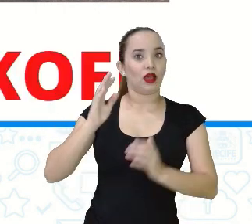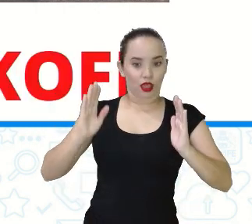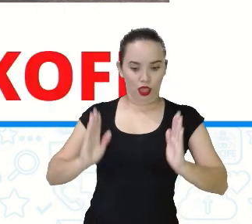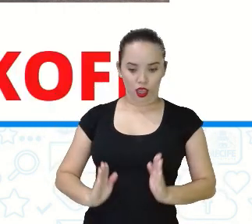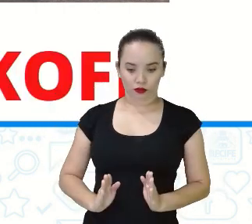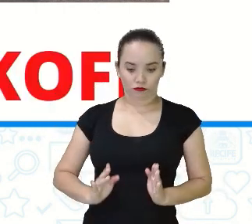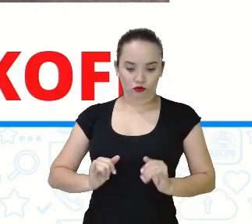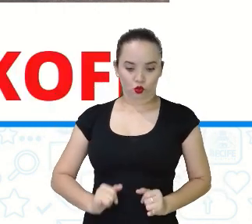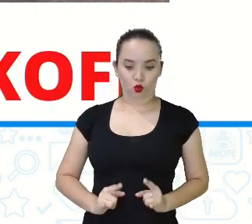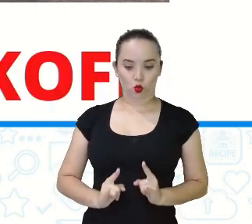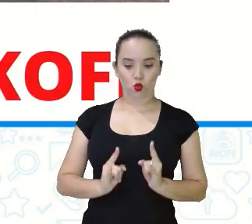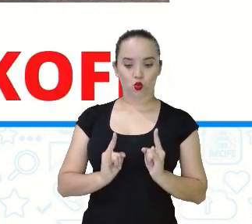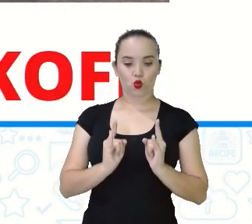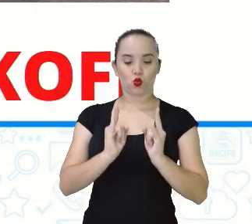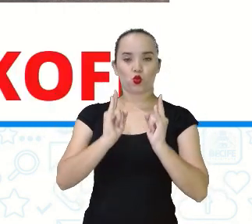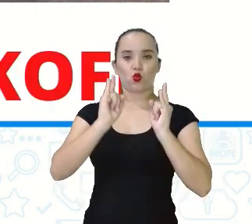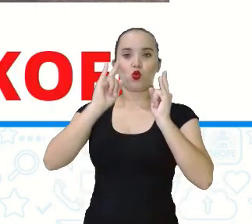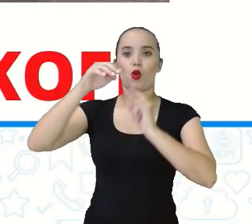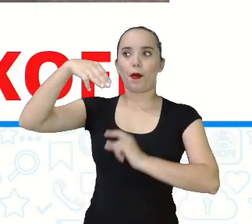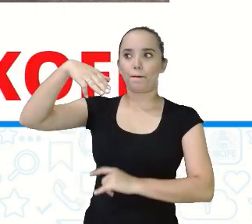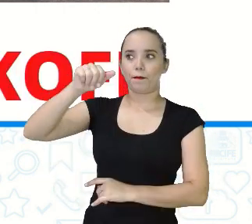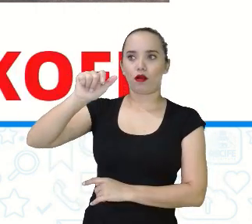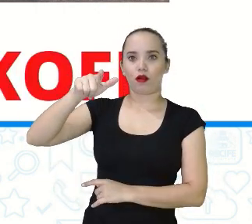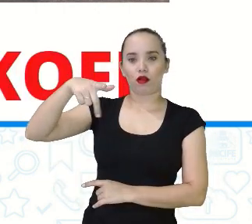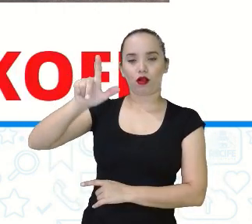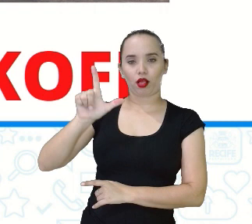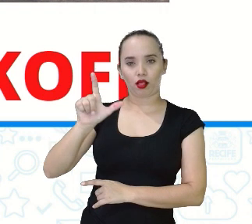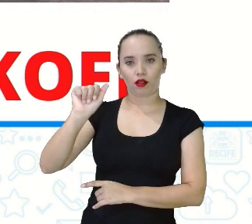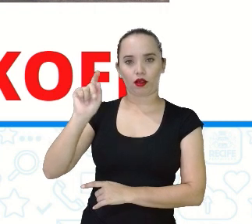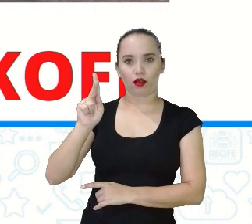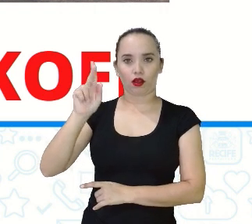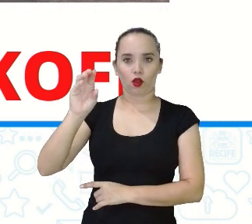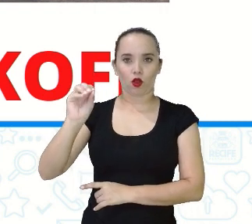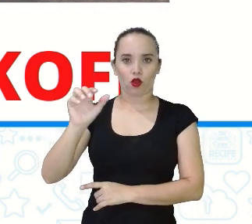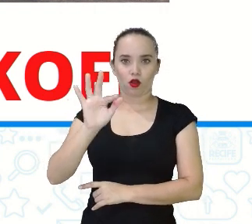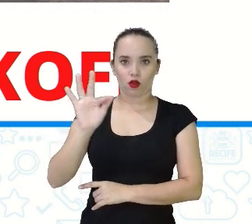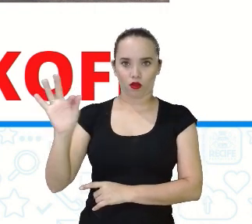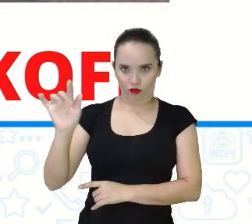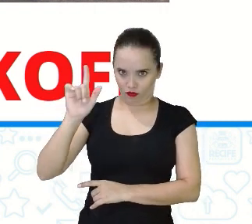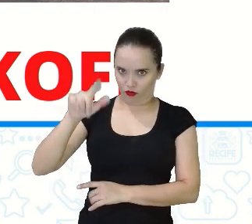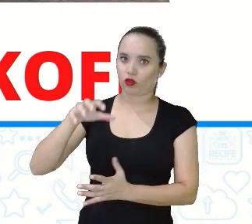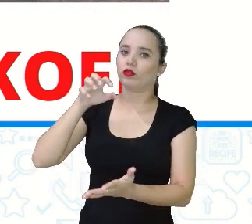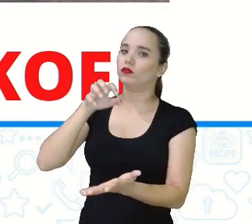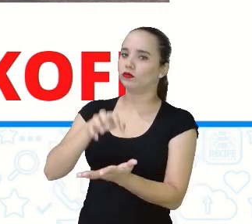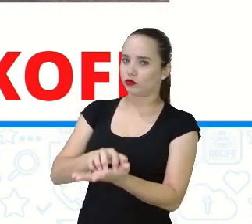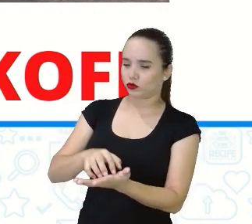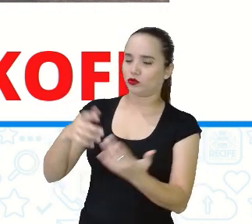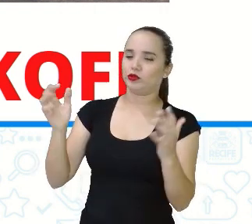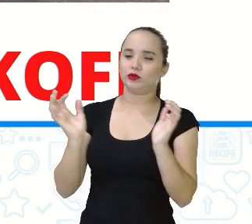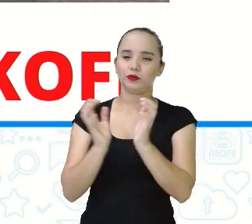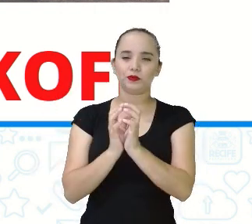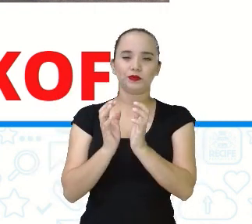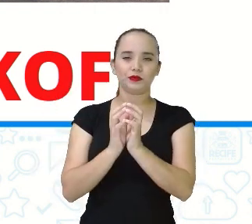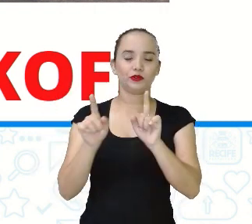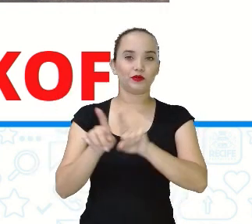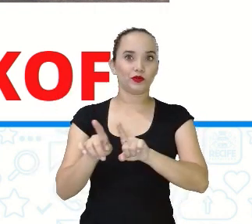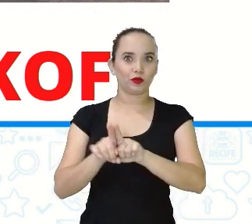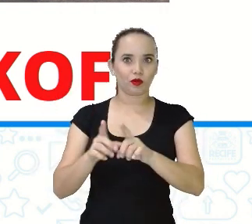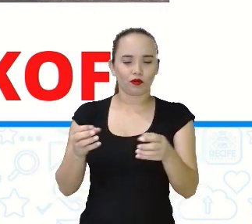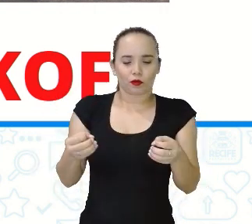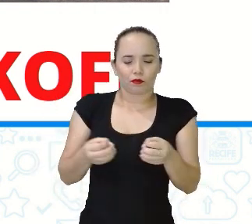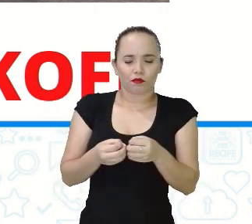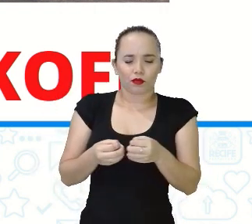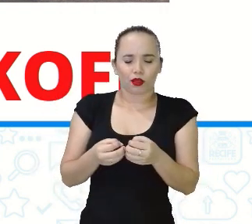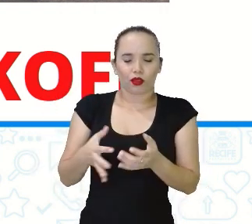Ela fica onde, gente? Também no centro de Recife, né? No bairro do Recife. Fica ali, pertinho da Praça